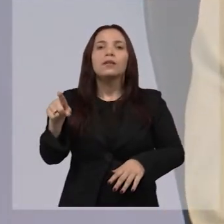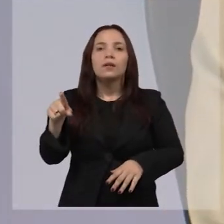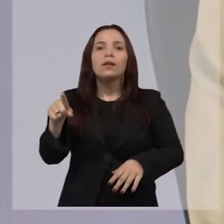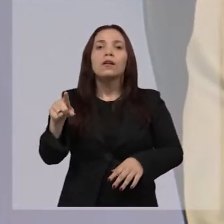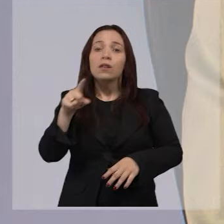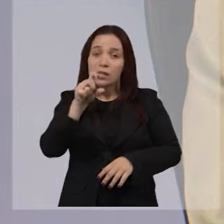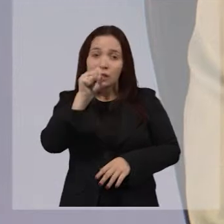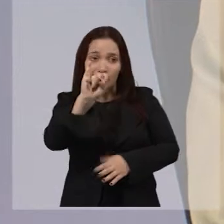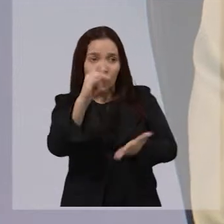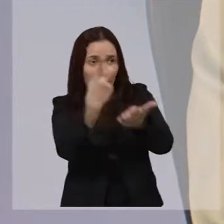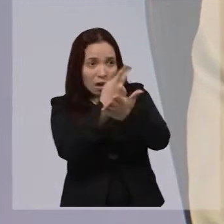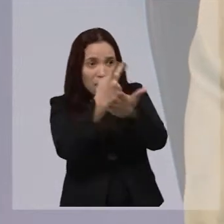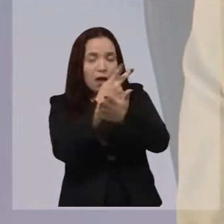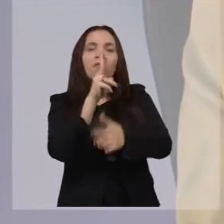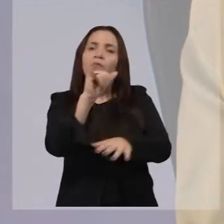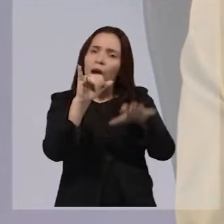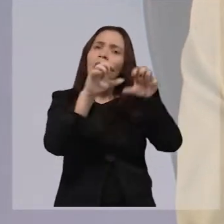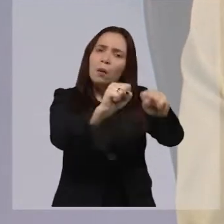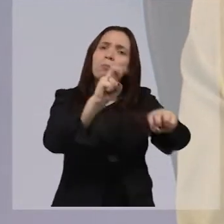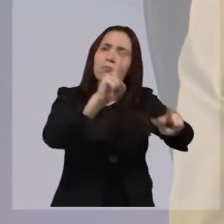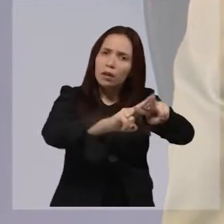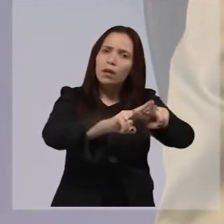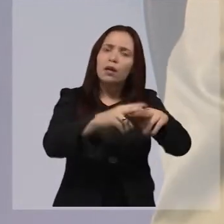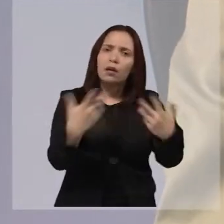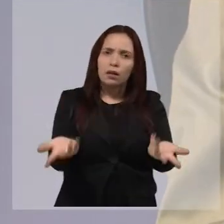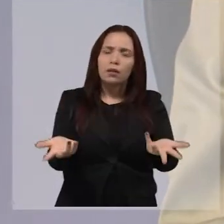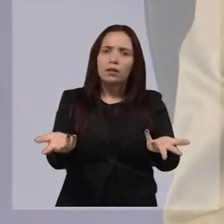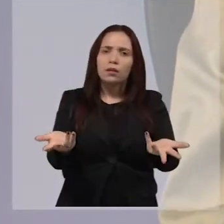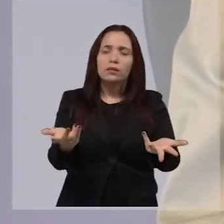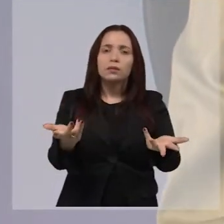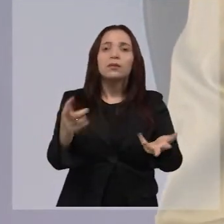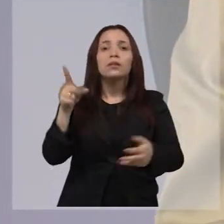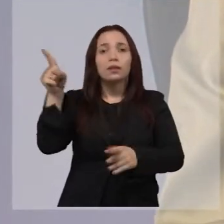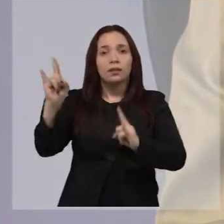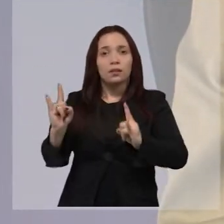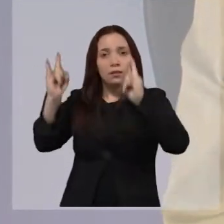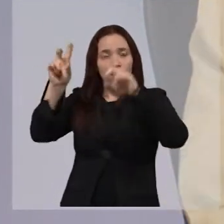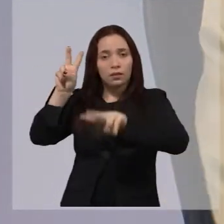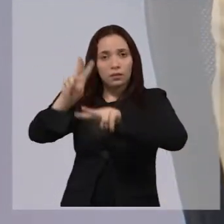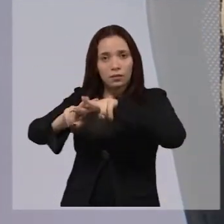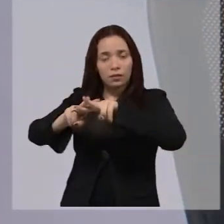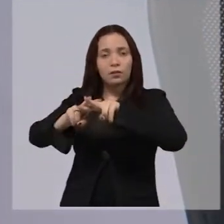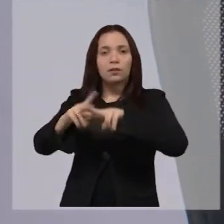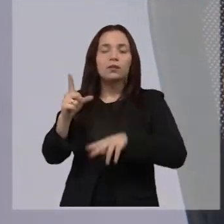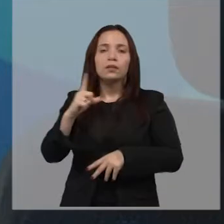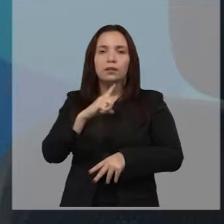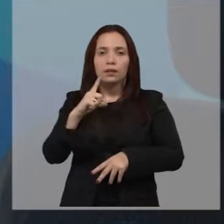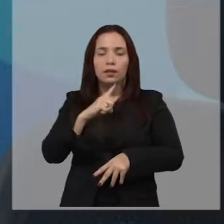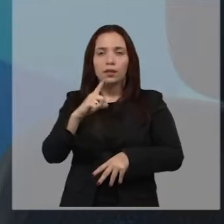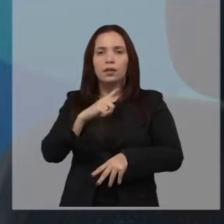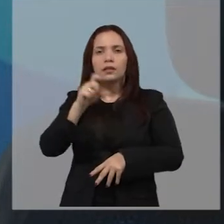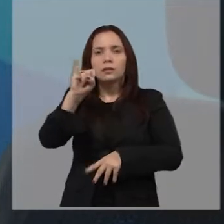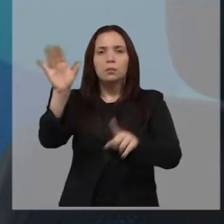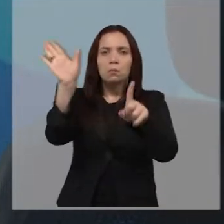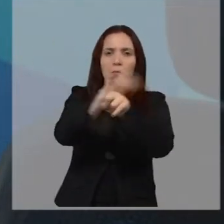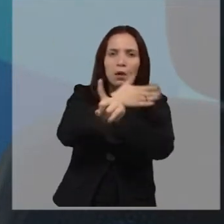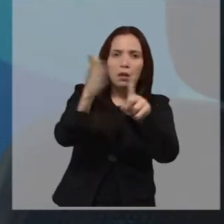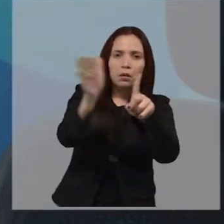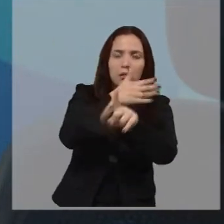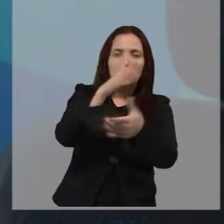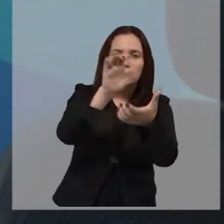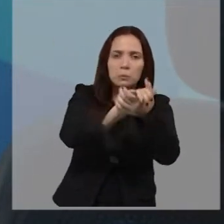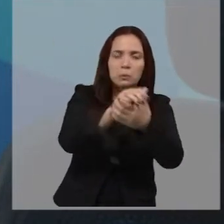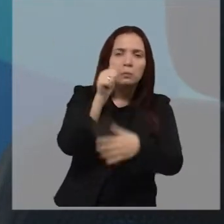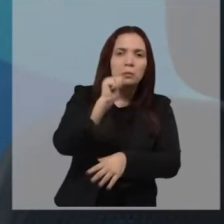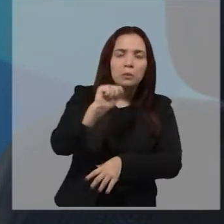tem que ser feito. O que se faz lá no Irmã Imelda é exatamente congregar as duas coisas. Você segrega a pessoa, porque está batendo na mulher, está